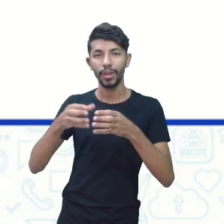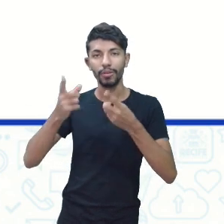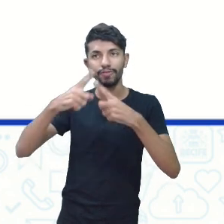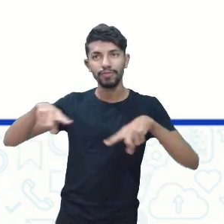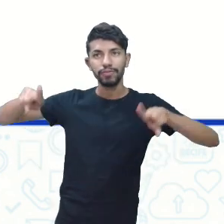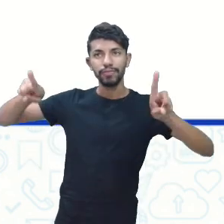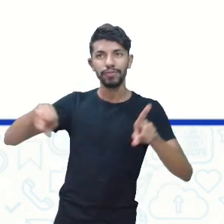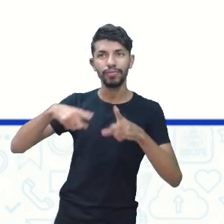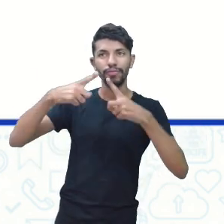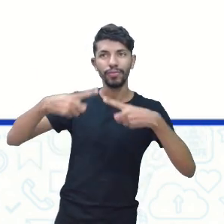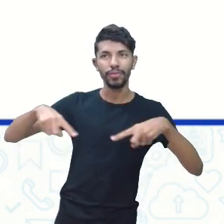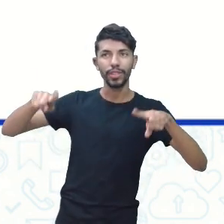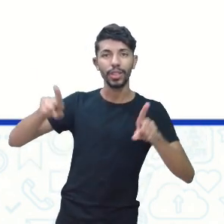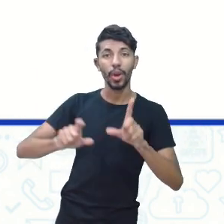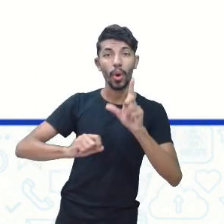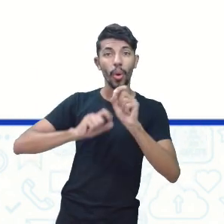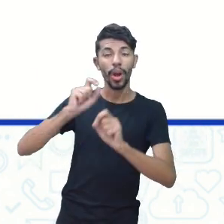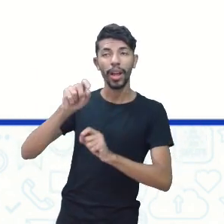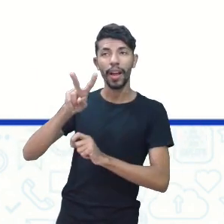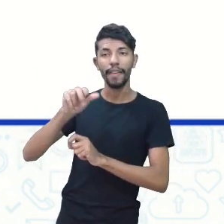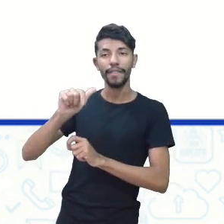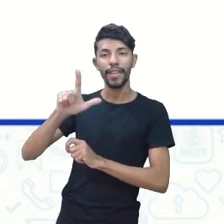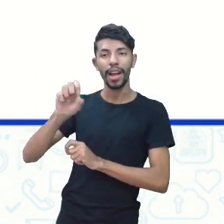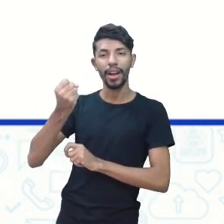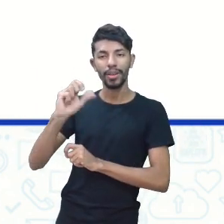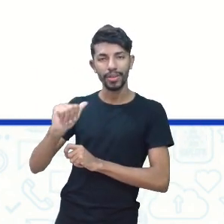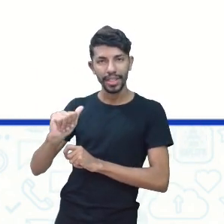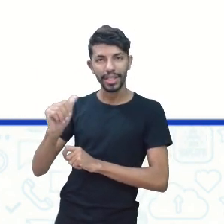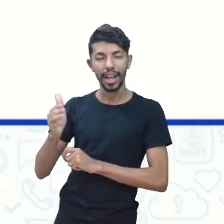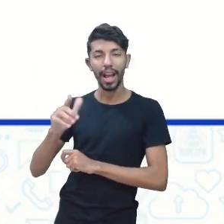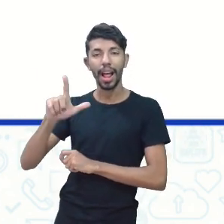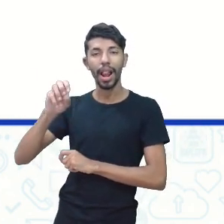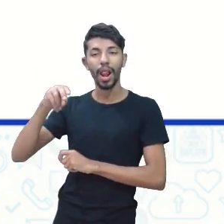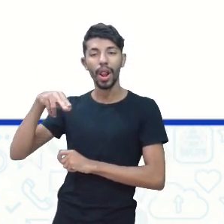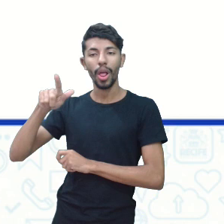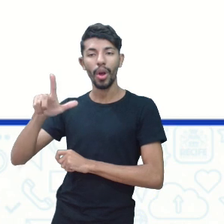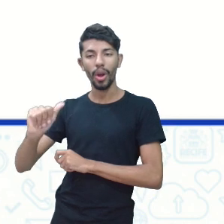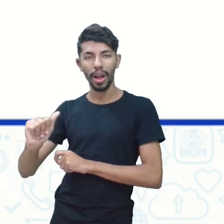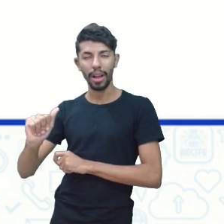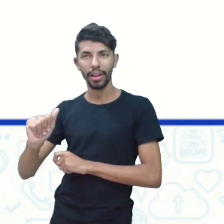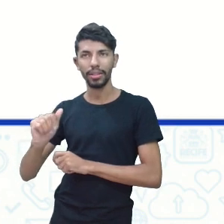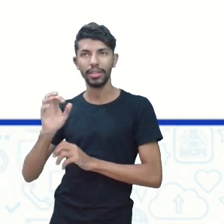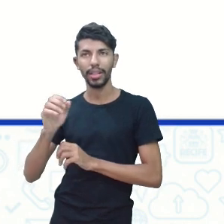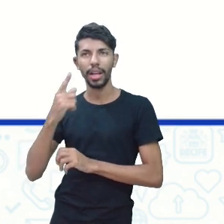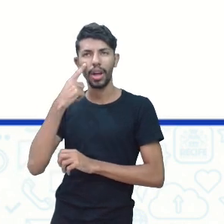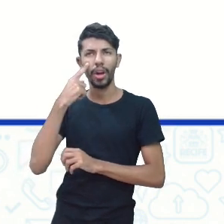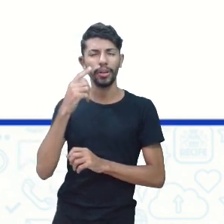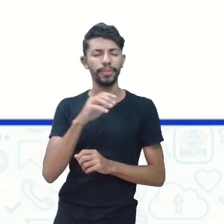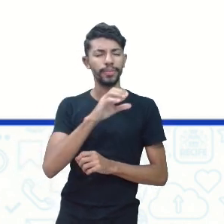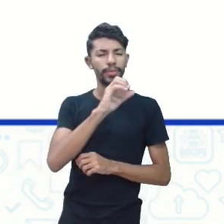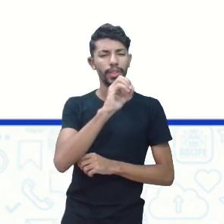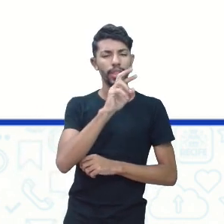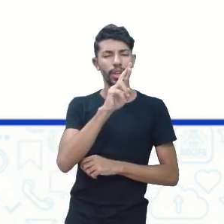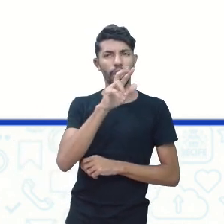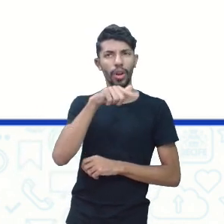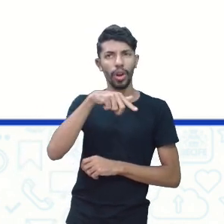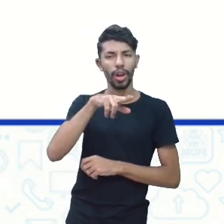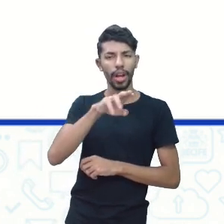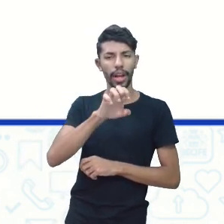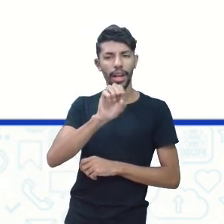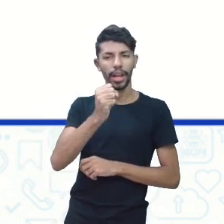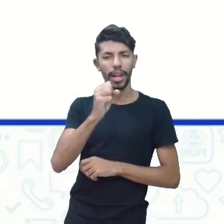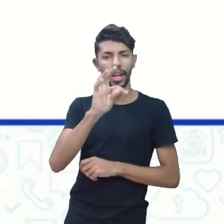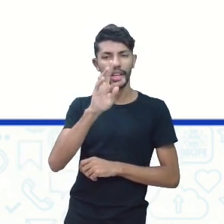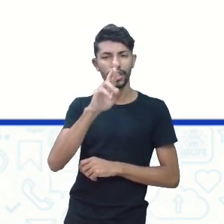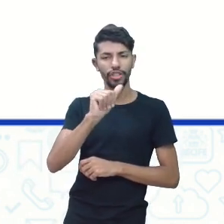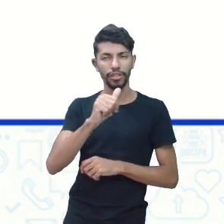valsa longa. A orquestra. Nós temos aqui sujeito, terceira pessoa